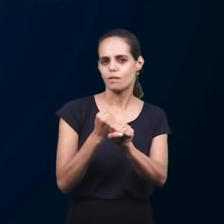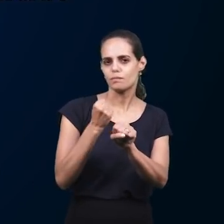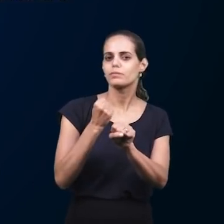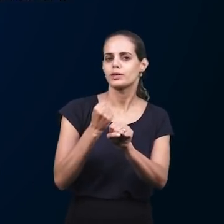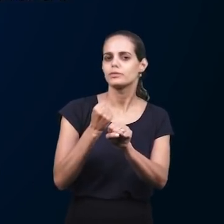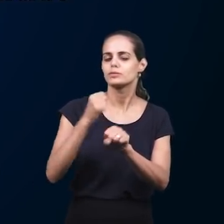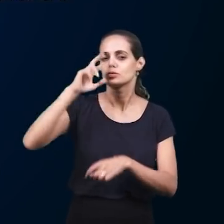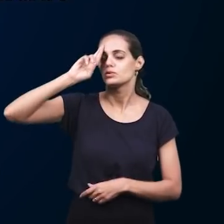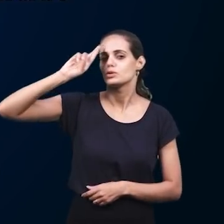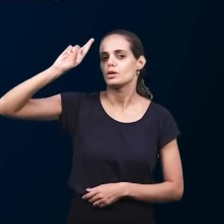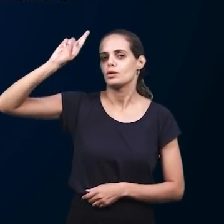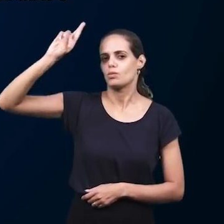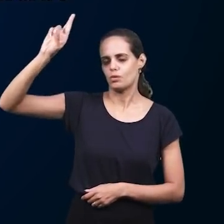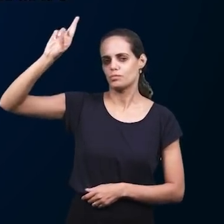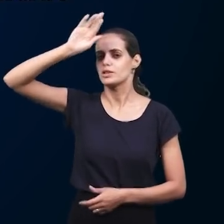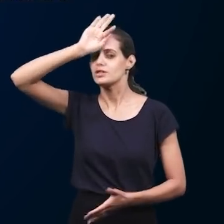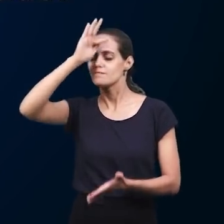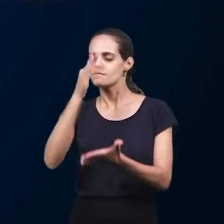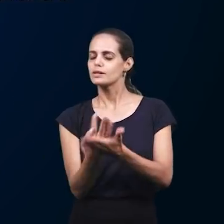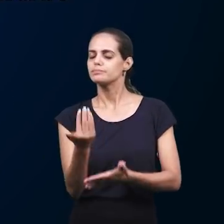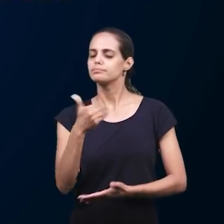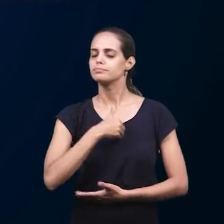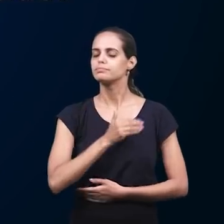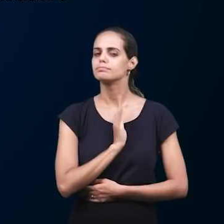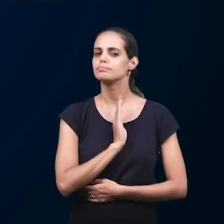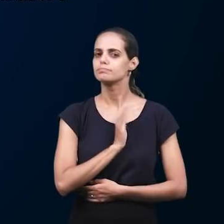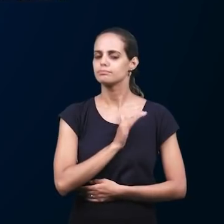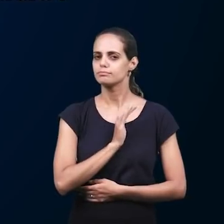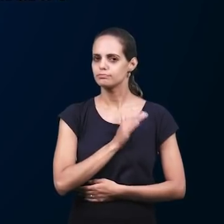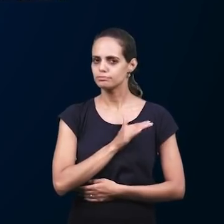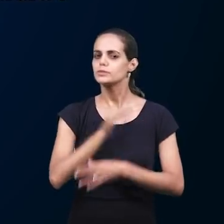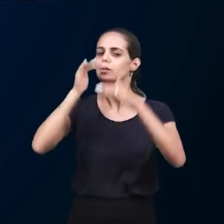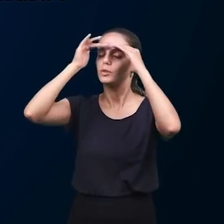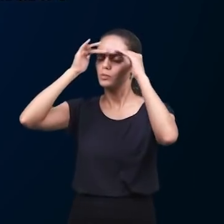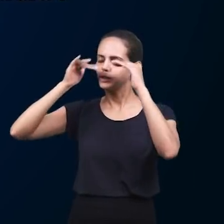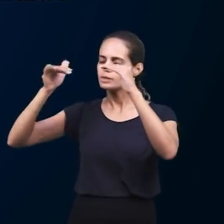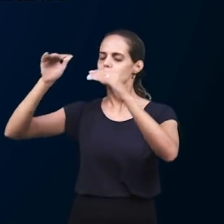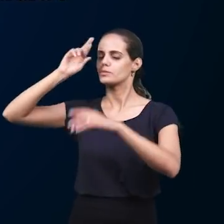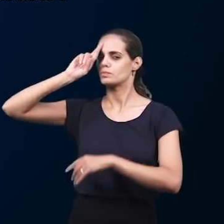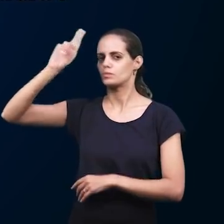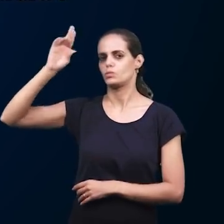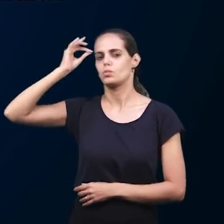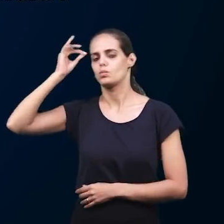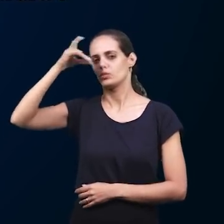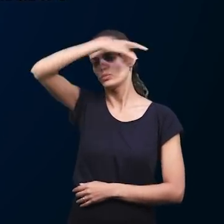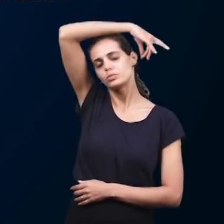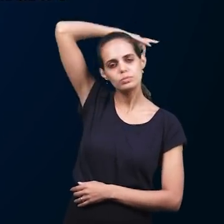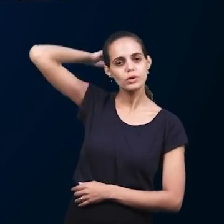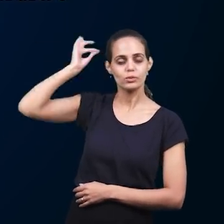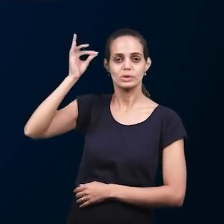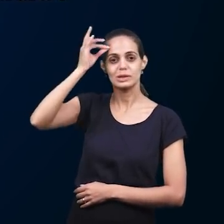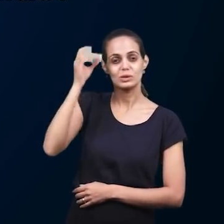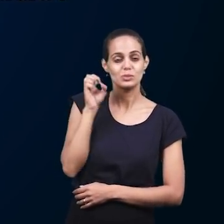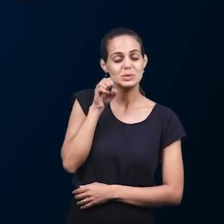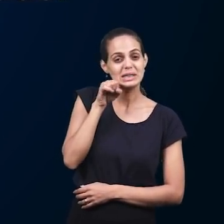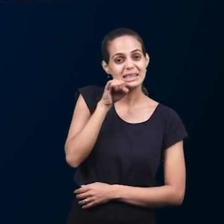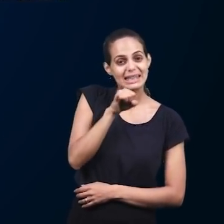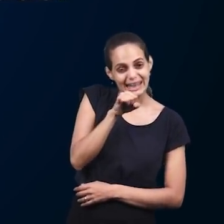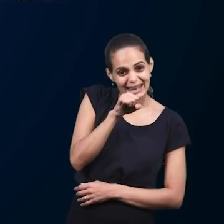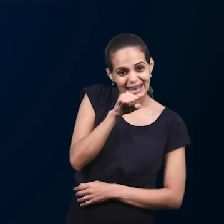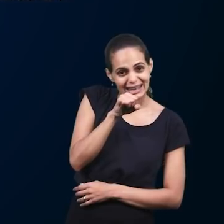vida, em obediência ao Espírito Santo. Quando eu saio da obediência ao Espírito Santo,